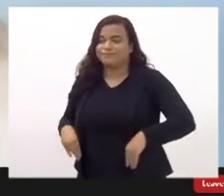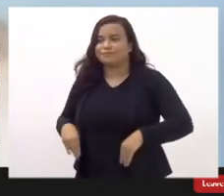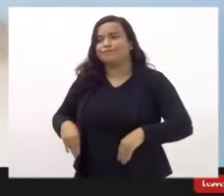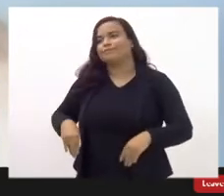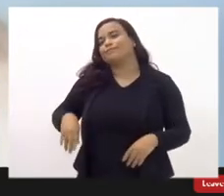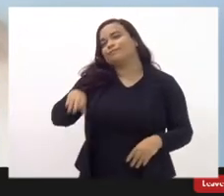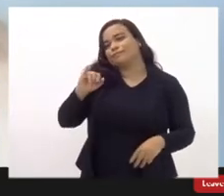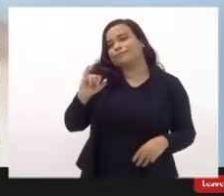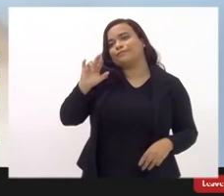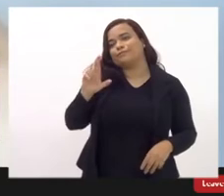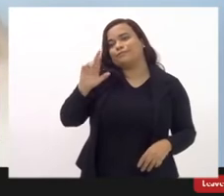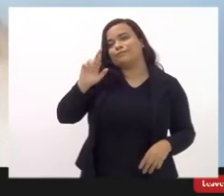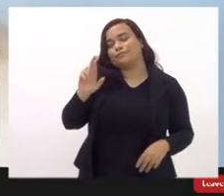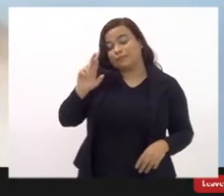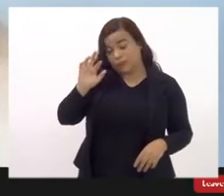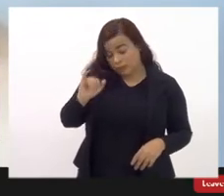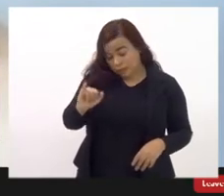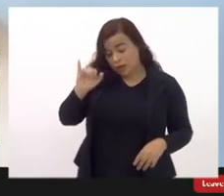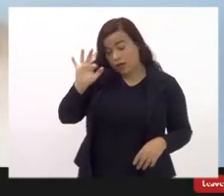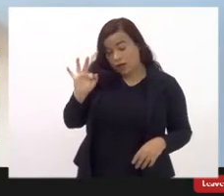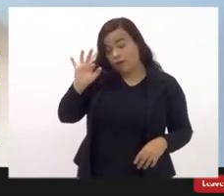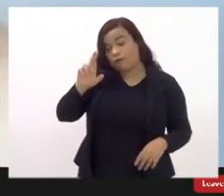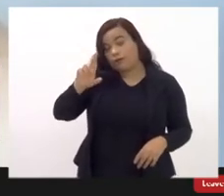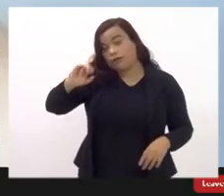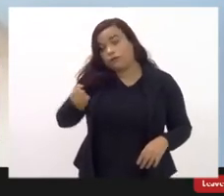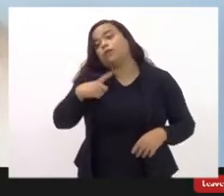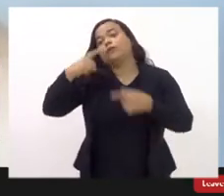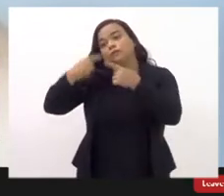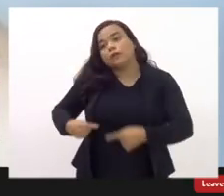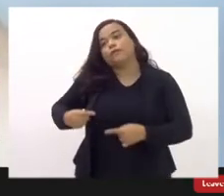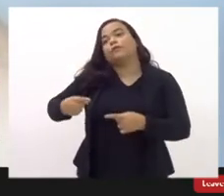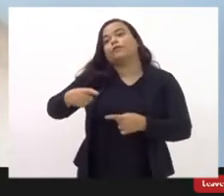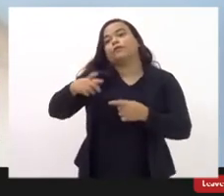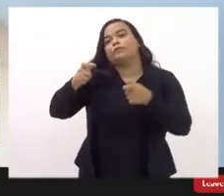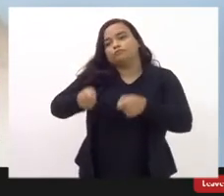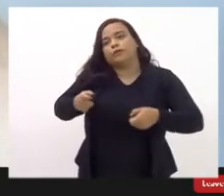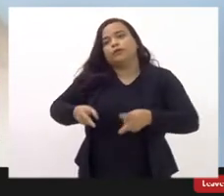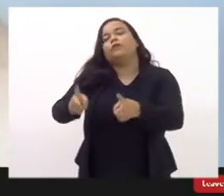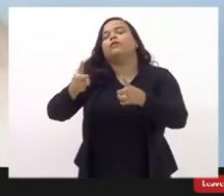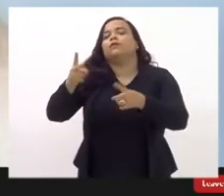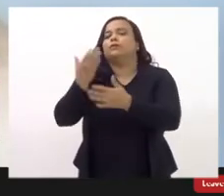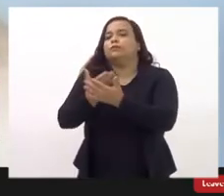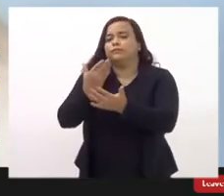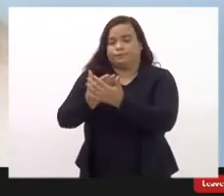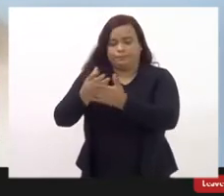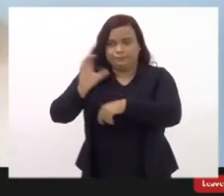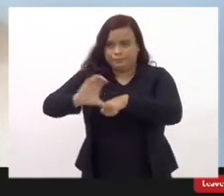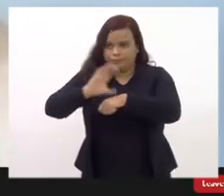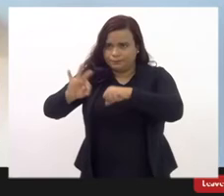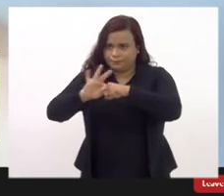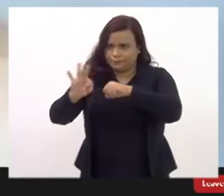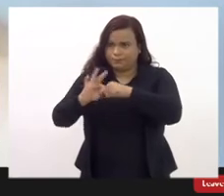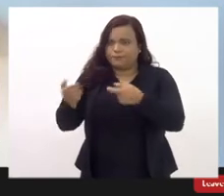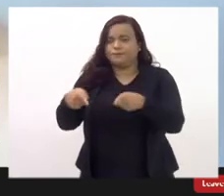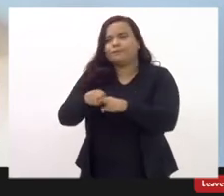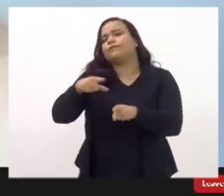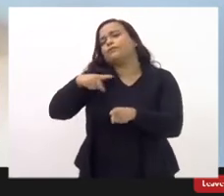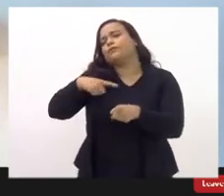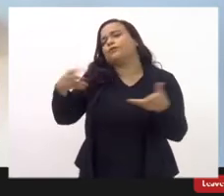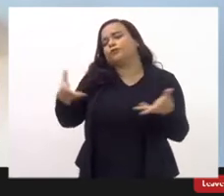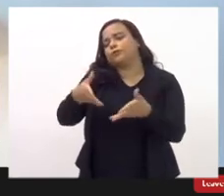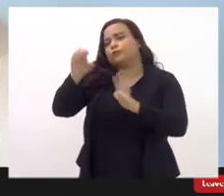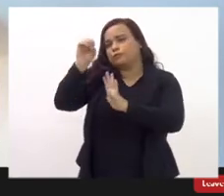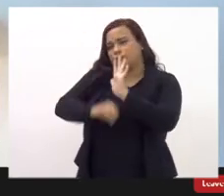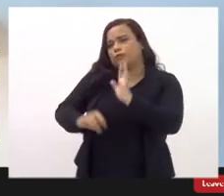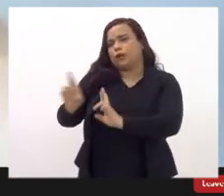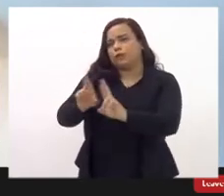tem um grande desafio para a permanência dos estudantes do curso técnico, pois parte significativa hoje, né, dos recursos orçamentários